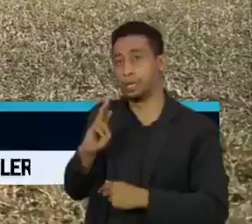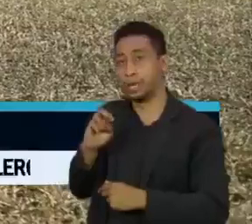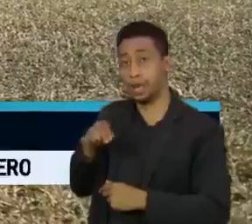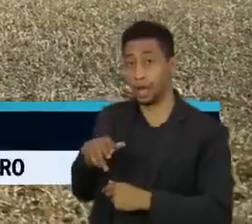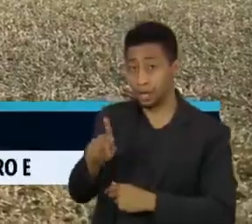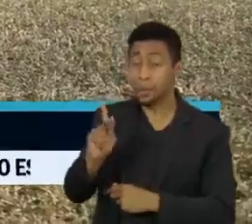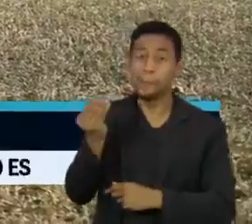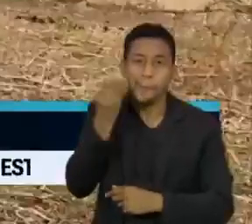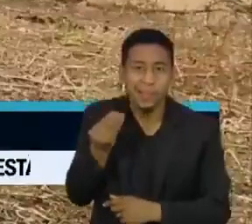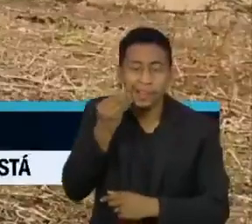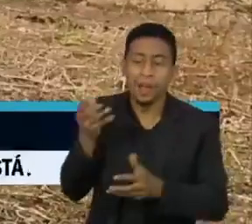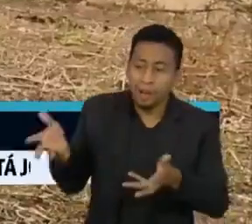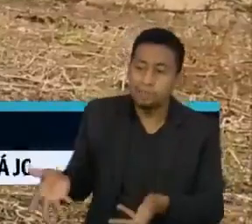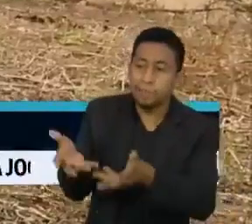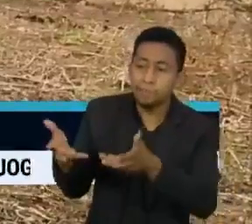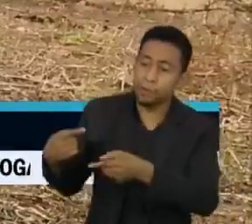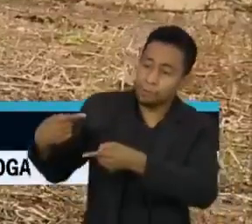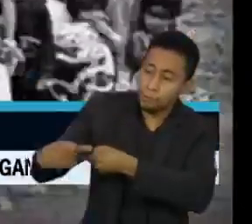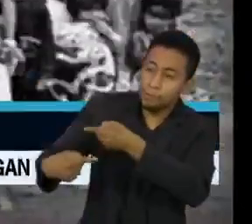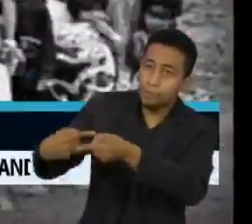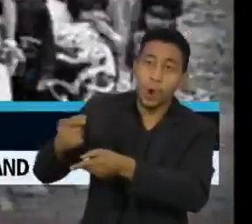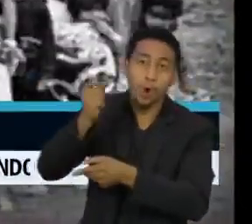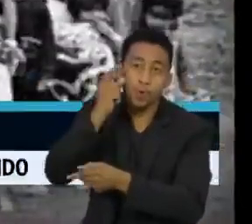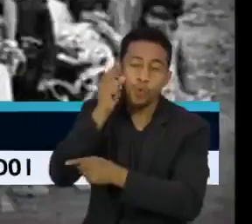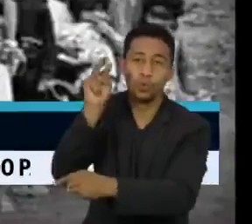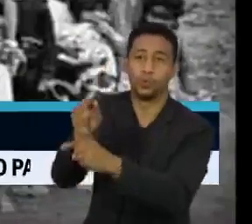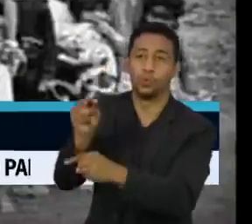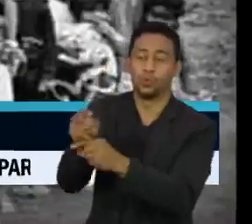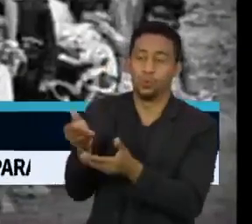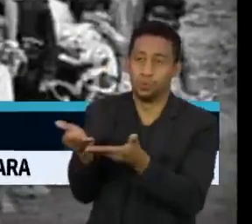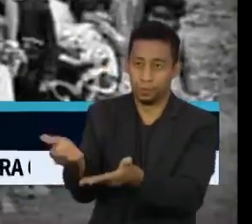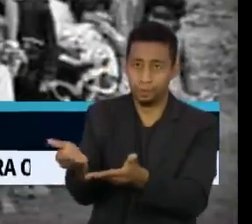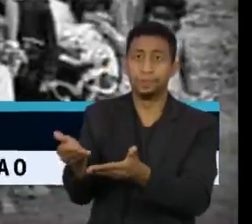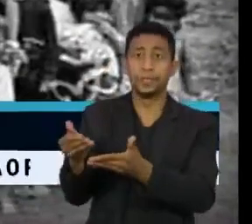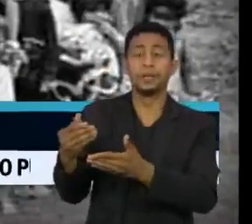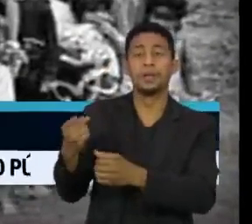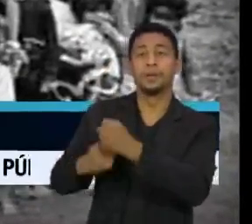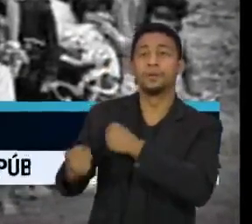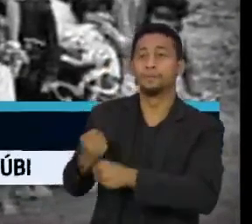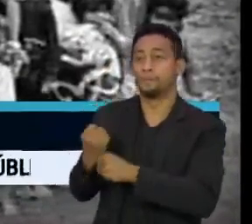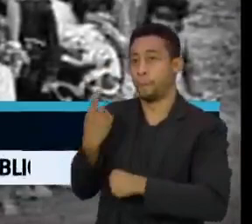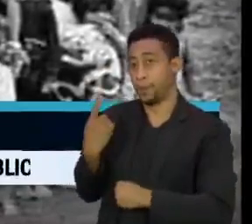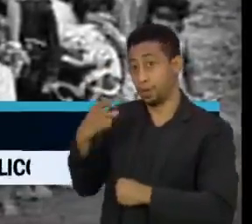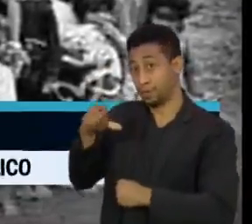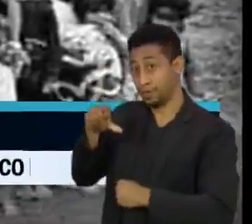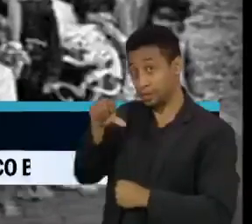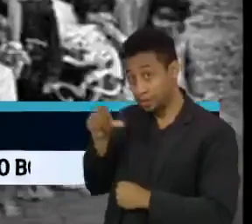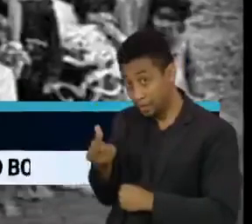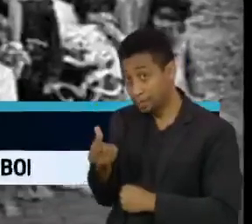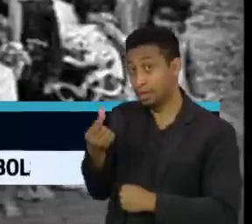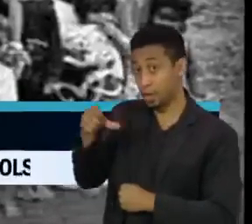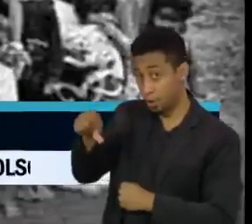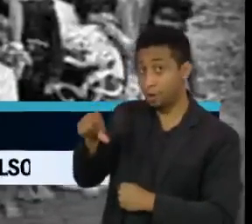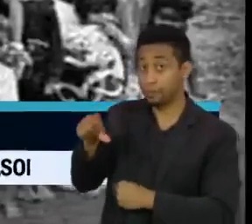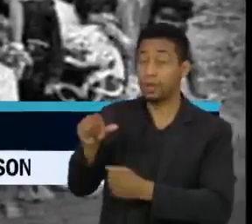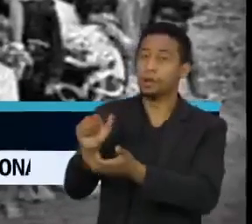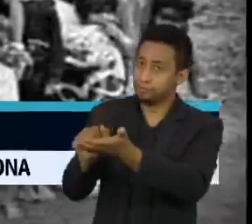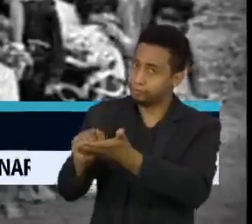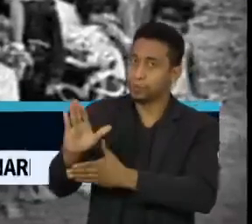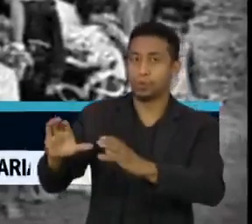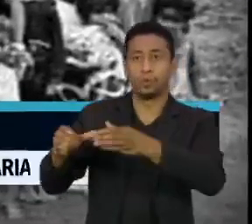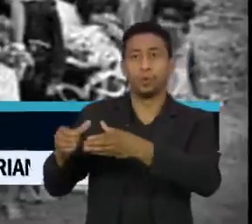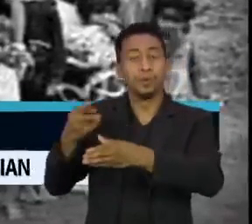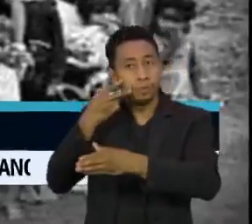a resgatar e preservar a memória e cultura deste povo a partir de 1969 o governo expulsa